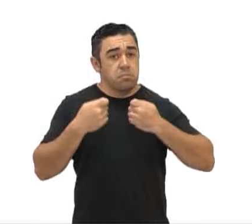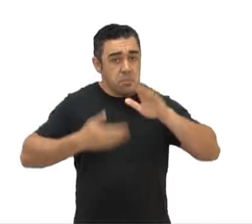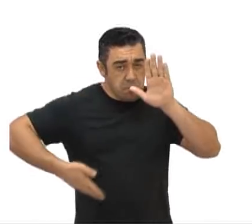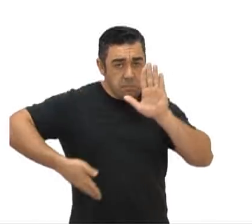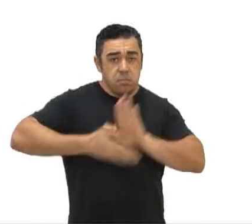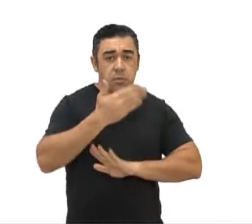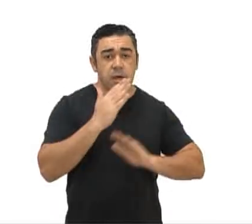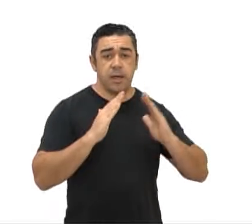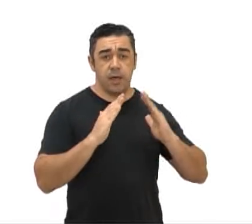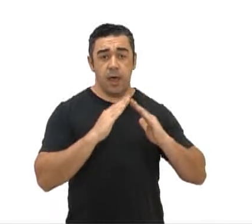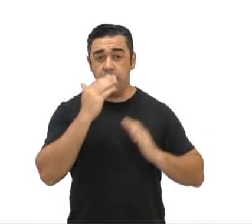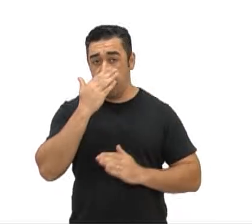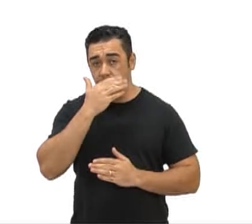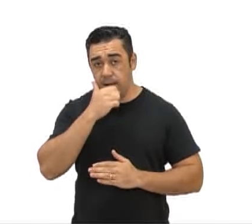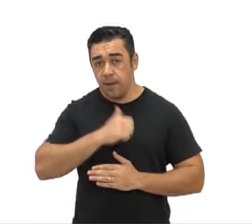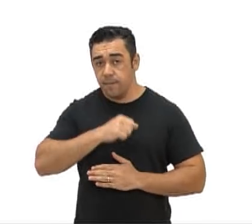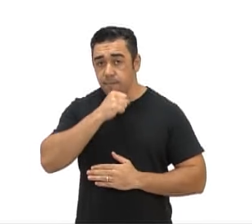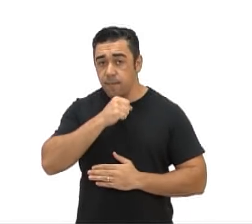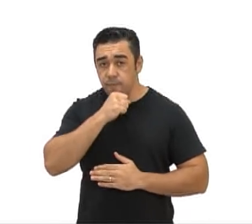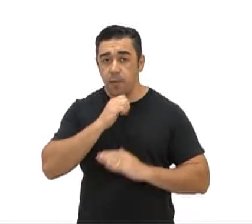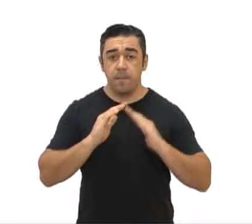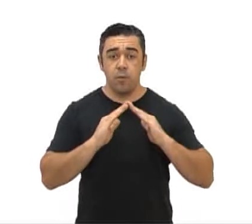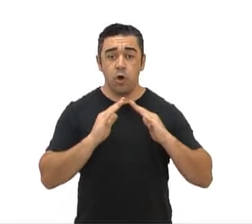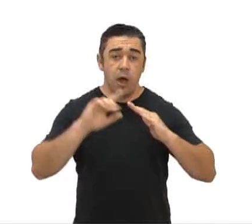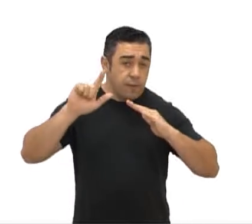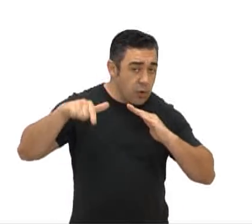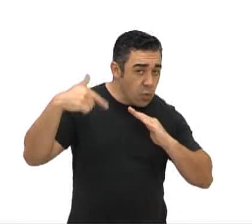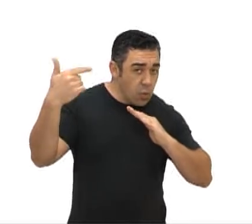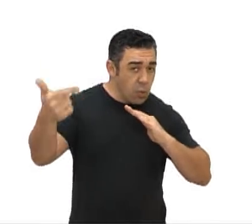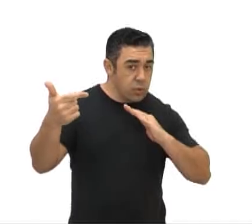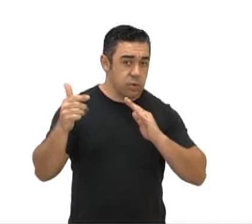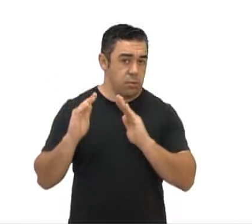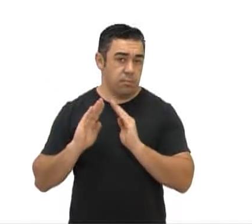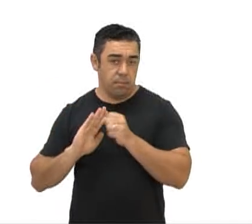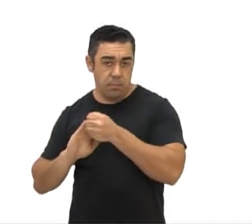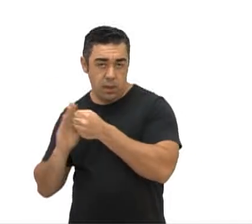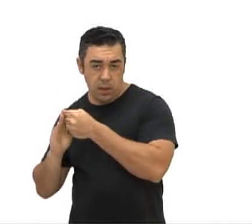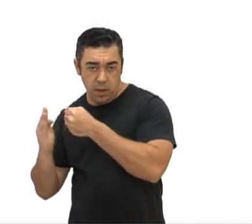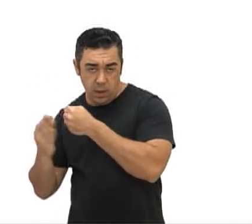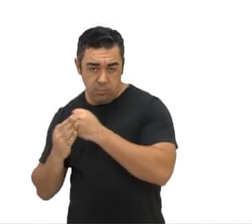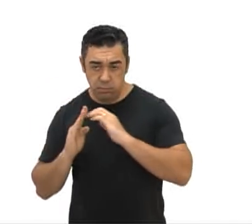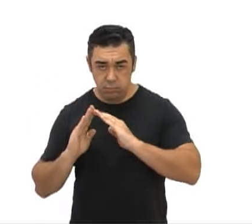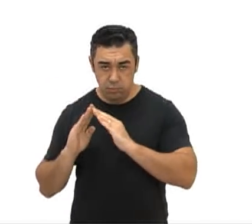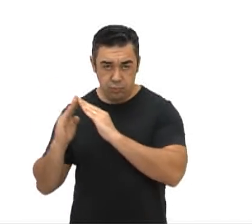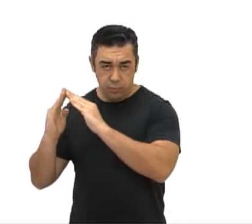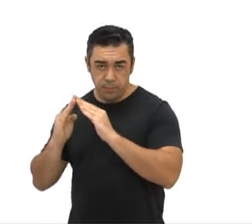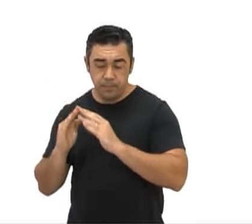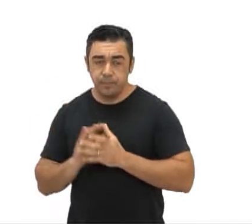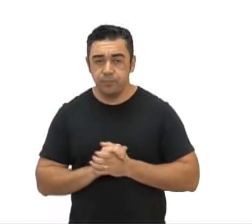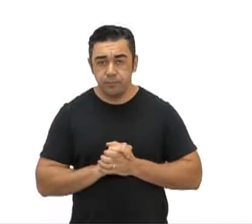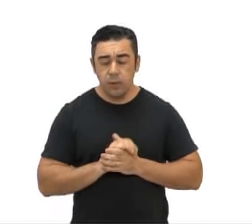para a casa da avó, que morava numa outra aldeia. Ao passar num bosque,